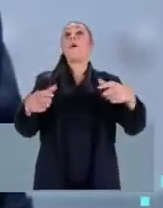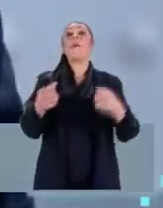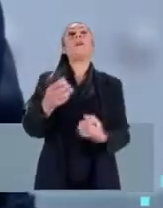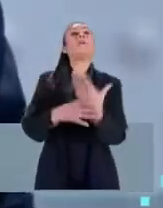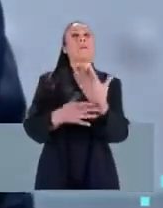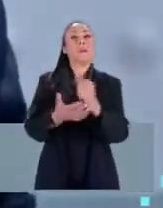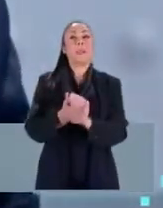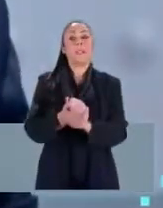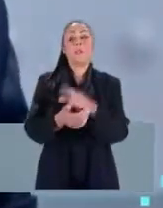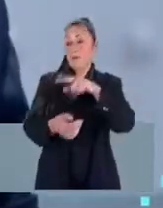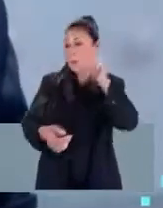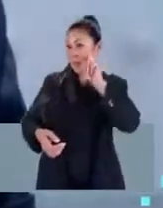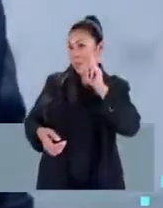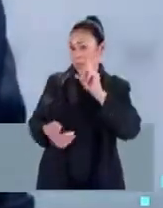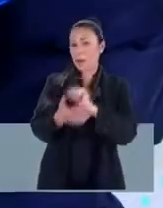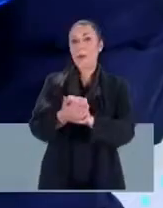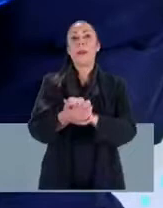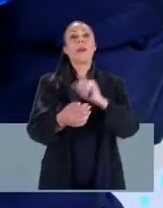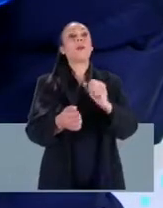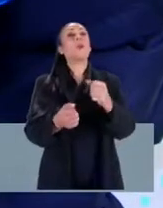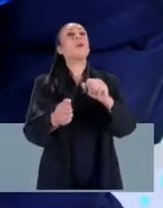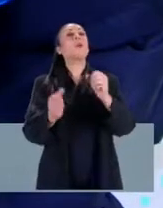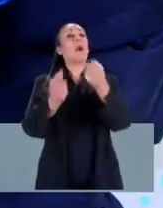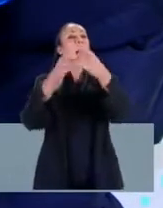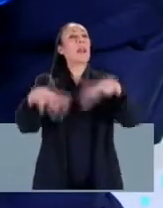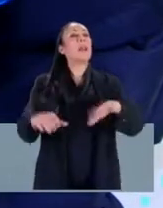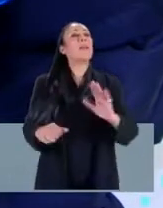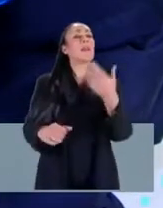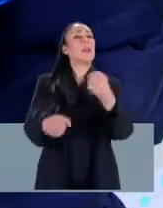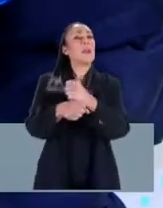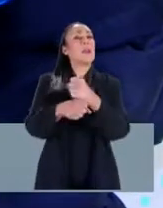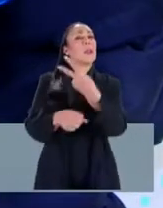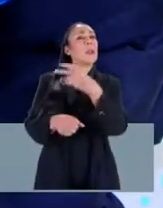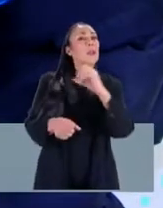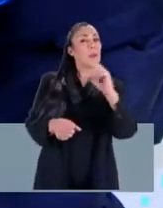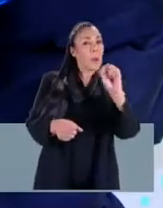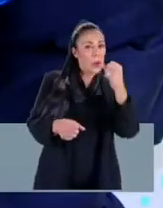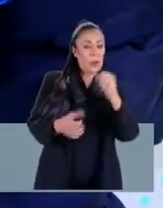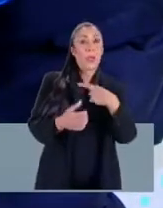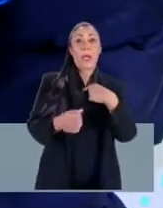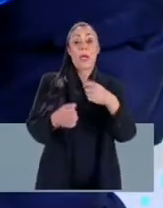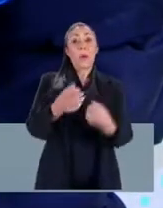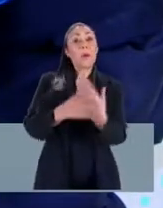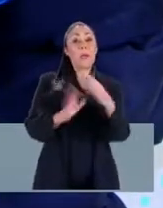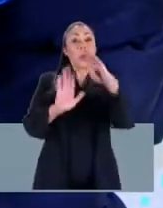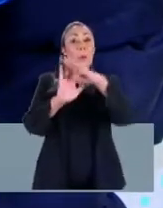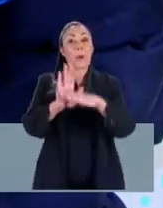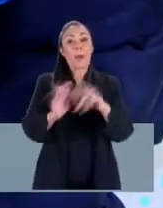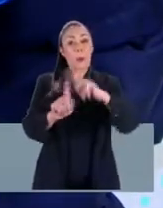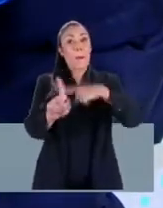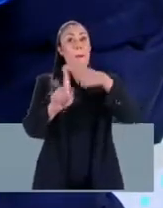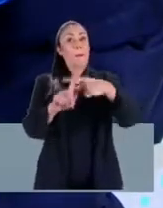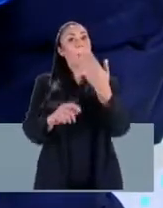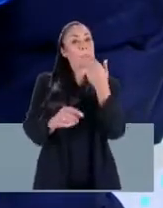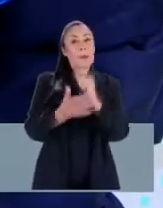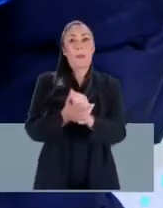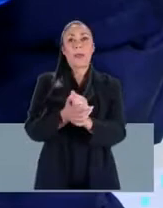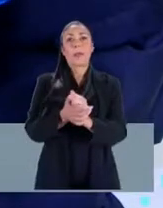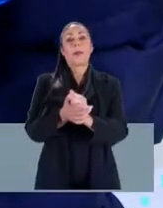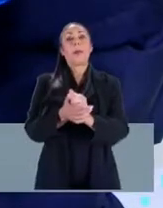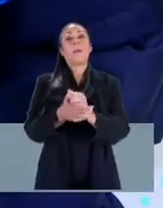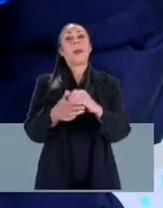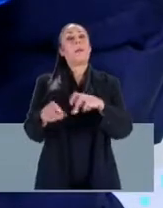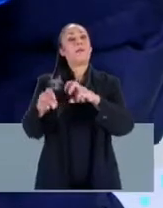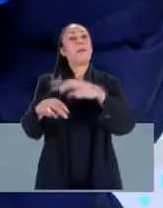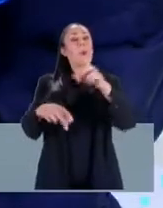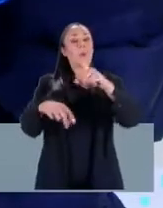produção. Você está lembrado quando houve a crise em 2008, eu criei um programa chamado Mais Alimentos, para financiar trator e implementos